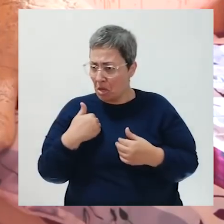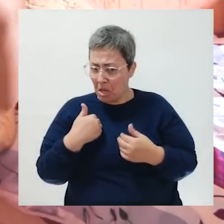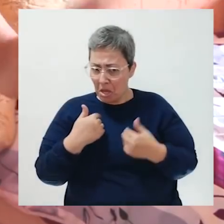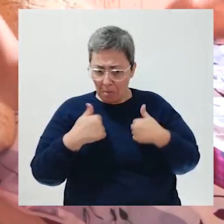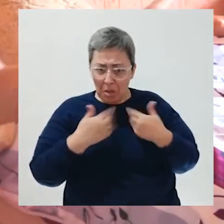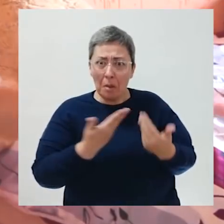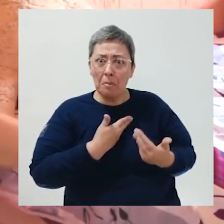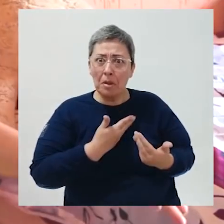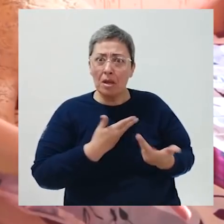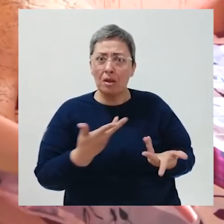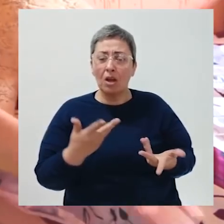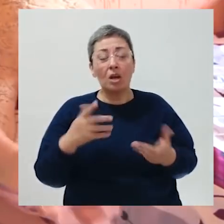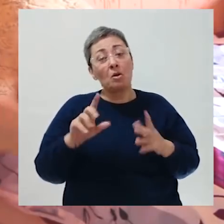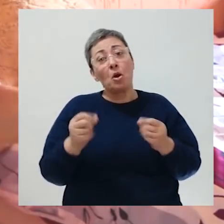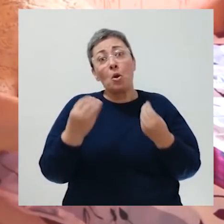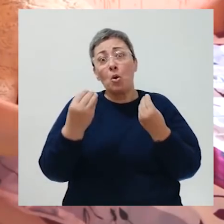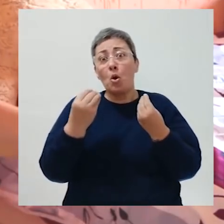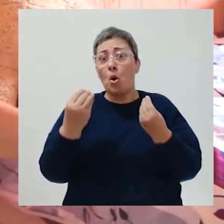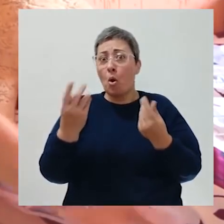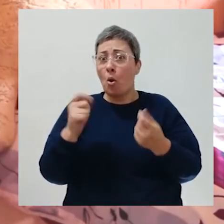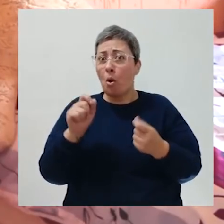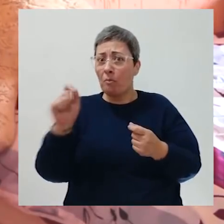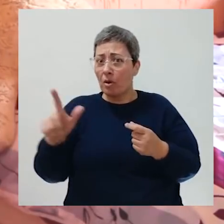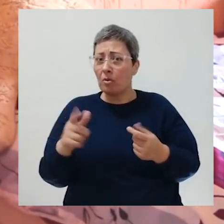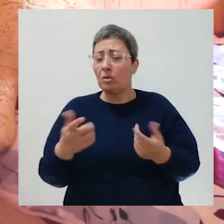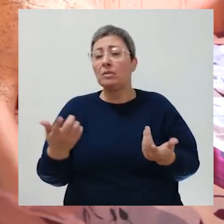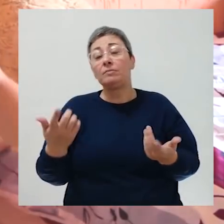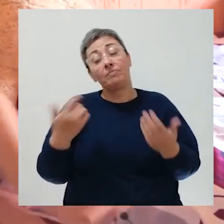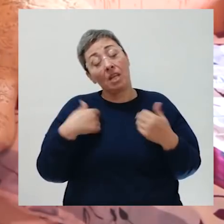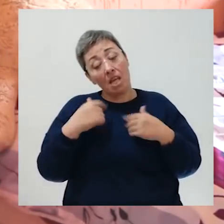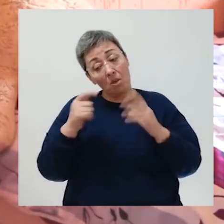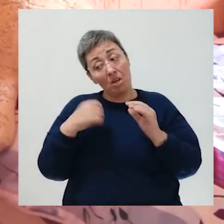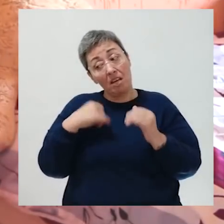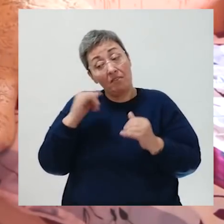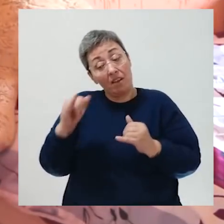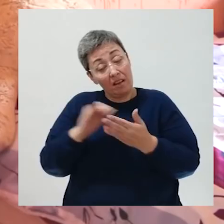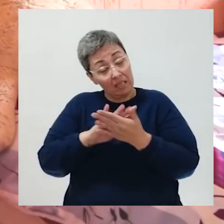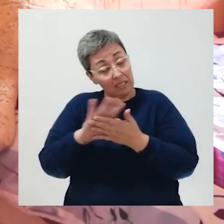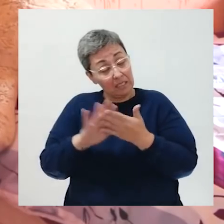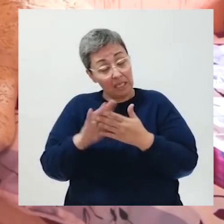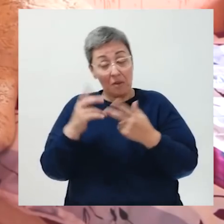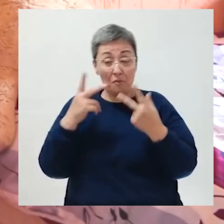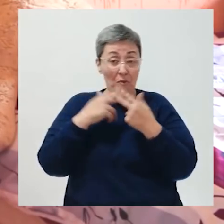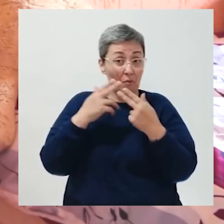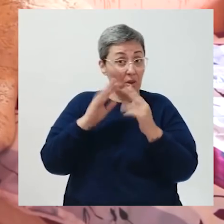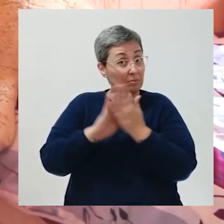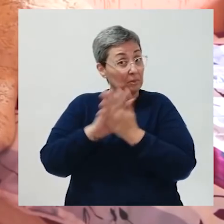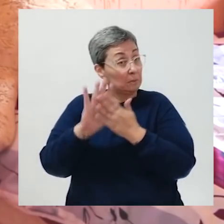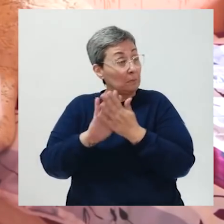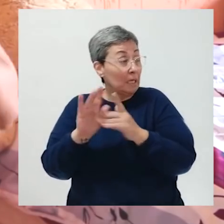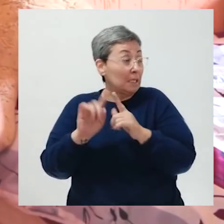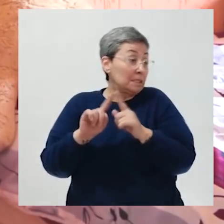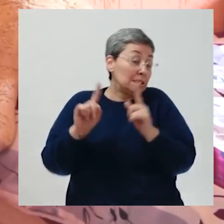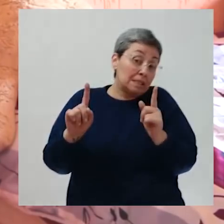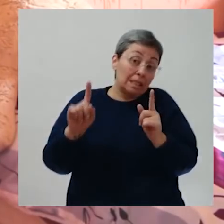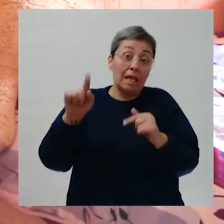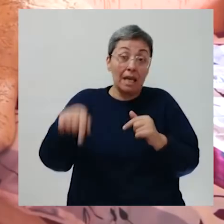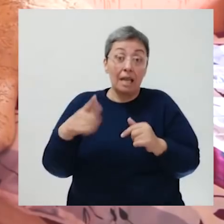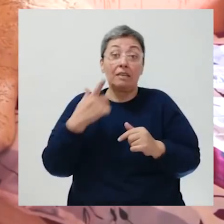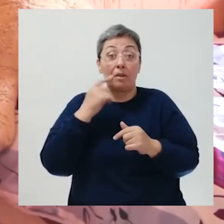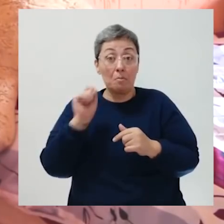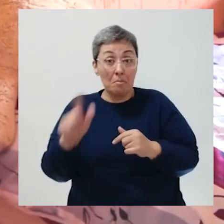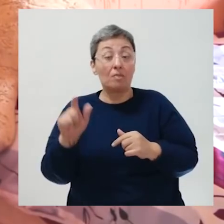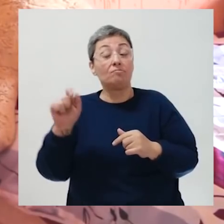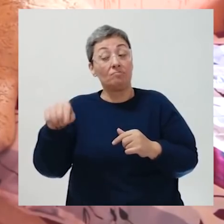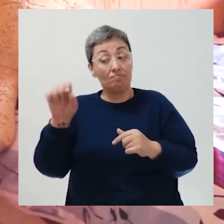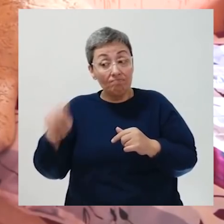mal de mim? Mas a gente é tão amigo. Como assim ele tá falando mal de mim? Olha, eu não queria dizer, não queria ser fofoqueiro, né? Mas ele tá